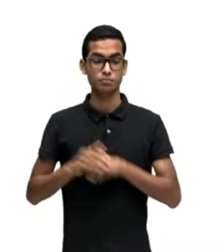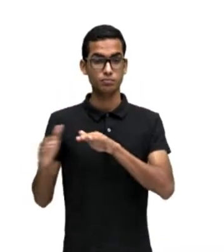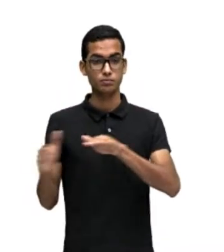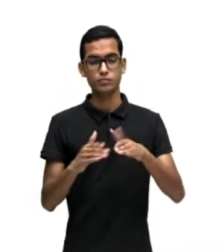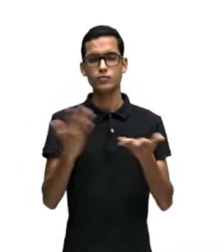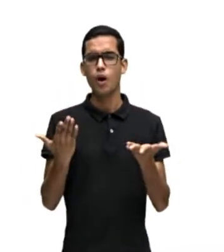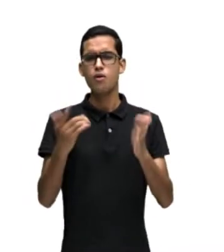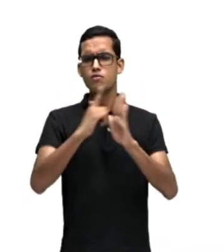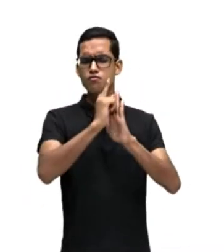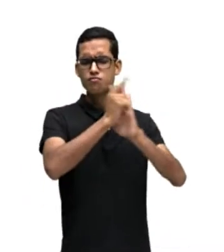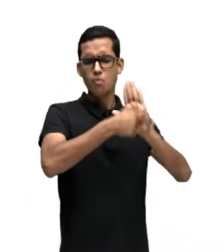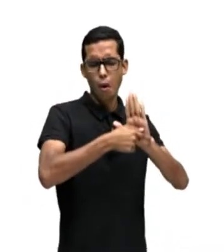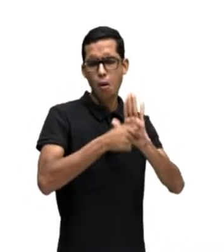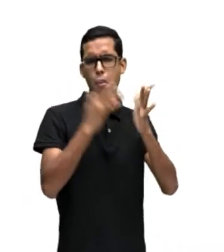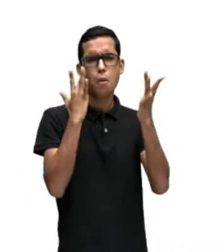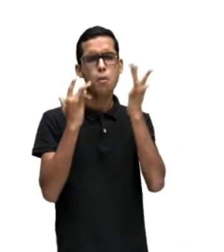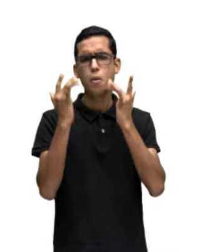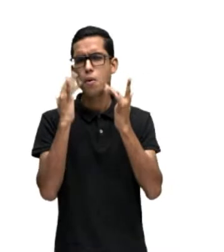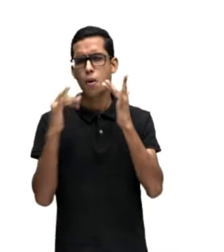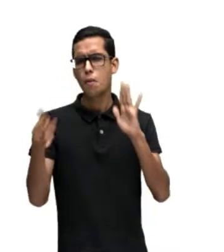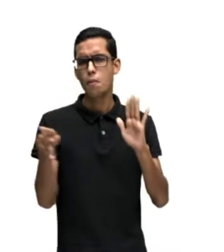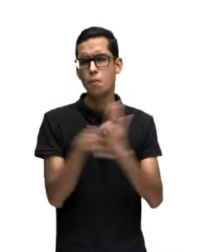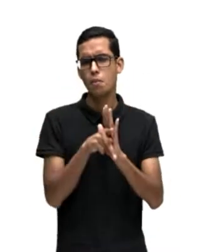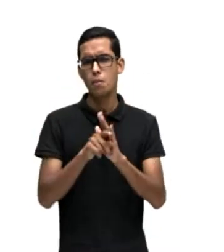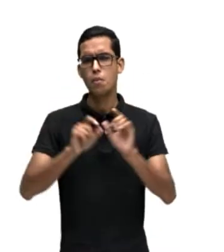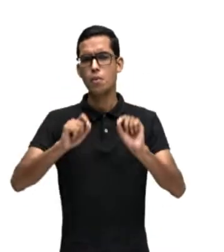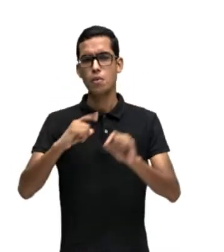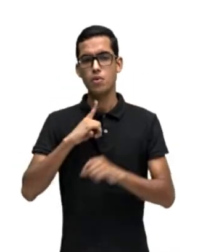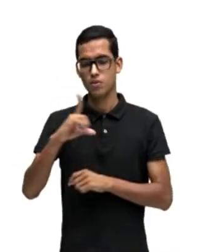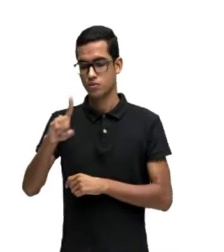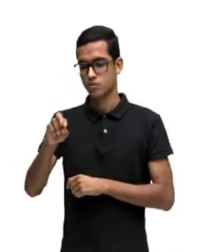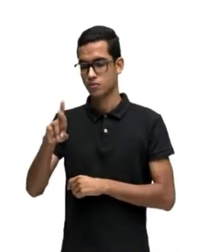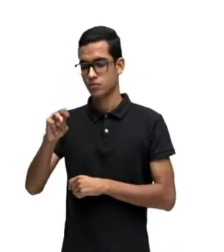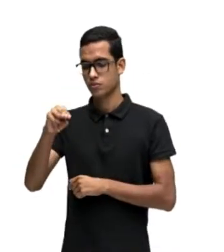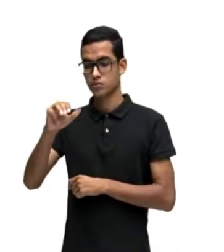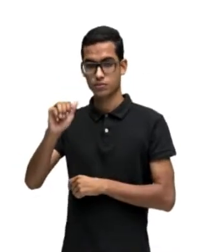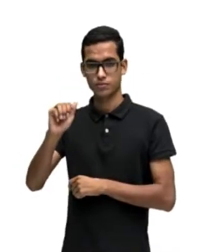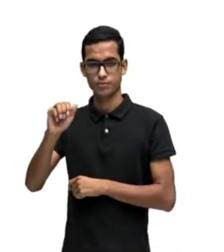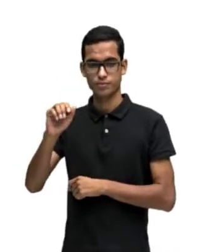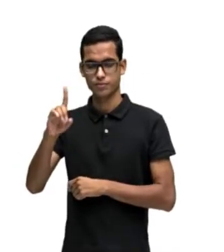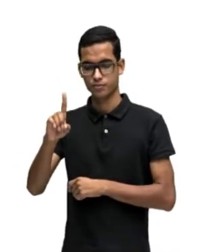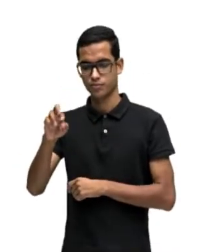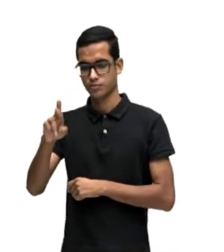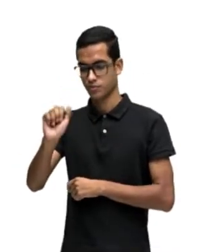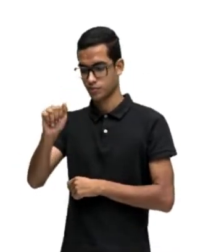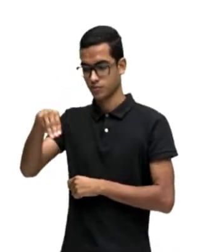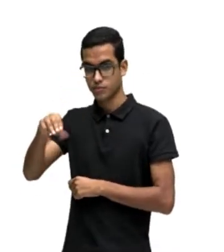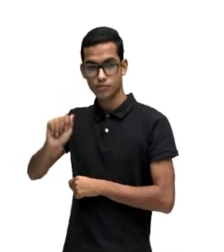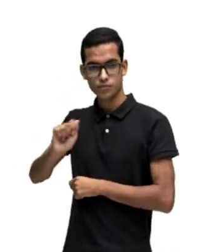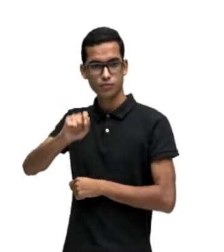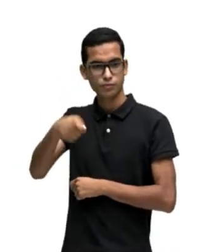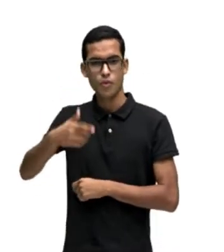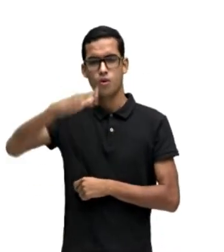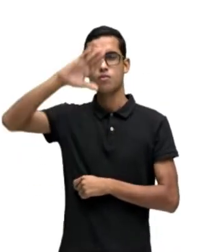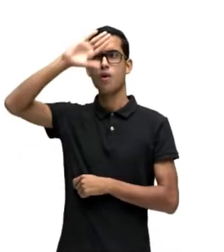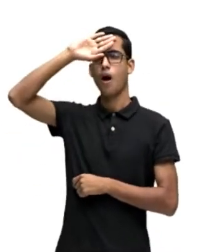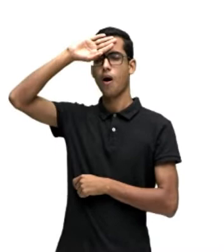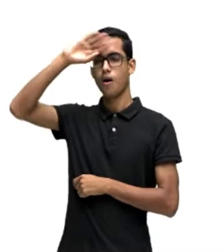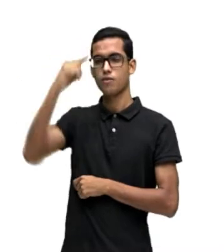de teatro, né? A gente pode falar, por exemplo, do drama, né? A gente tem aí uma imagem referente ao drama. A gente